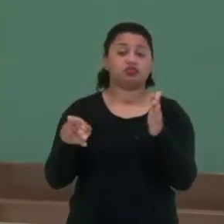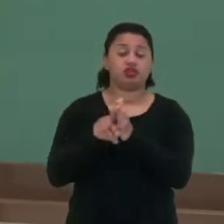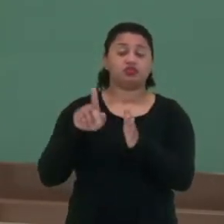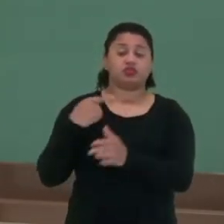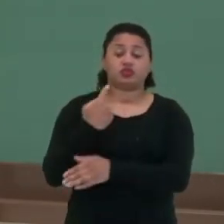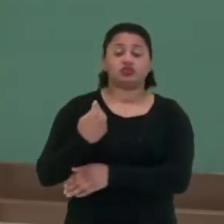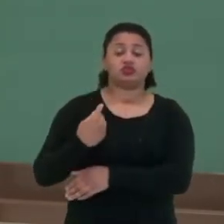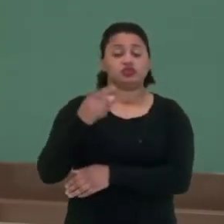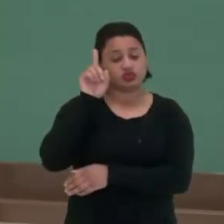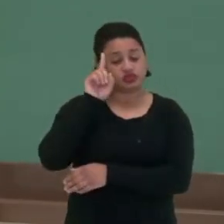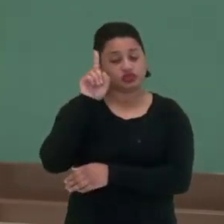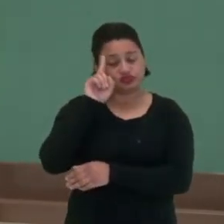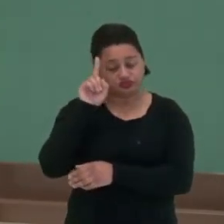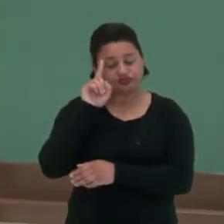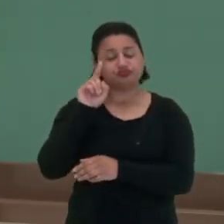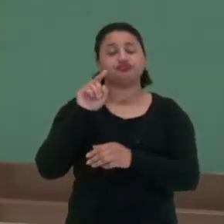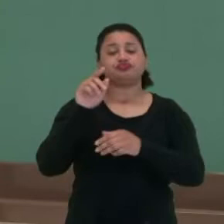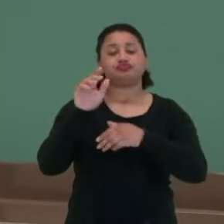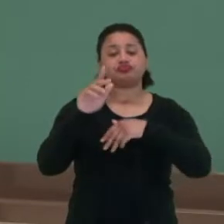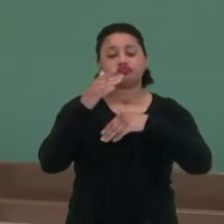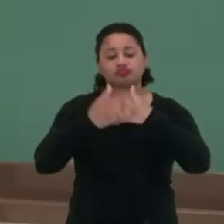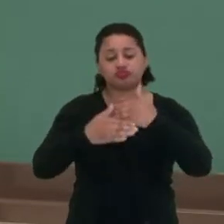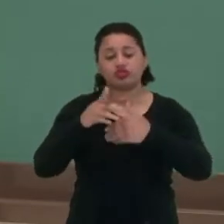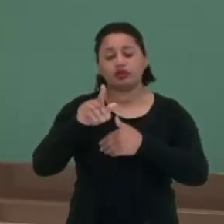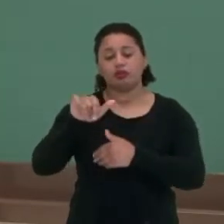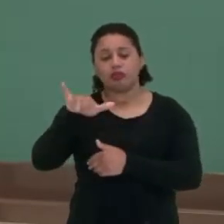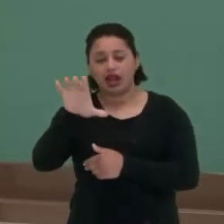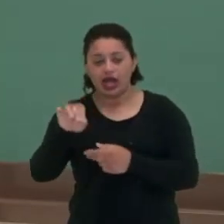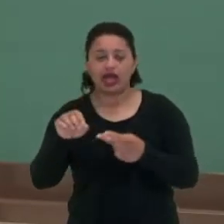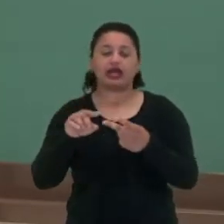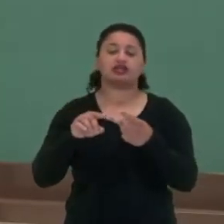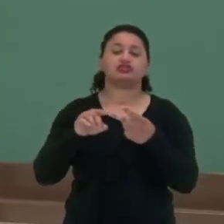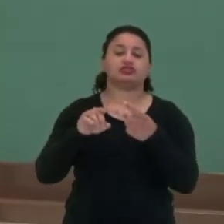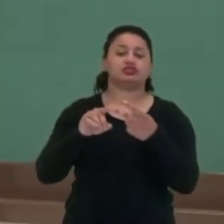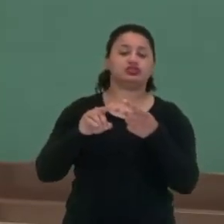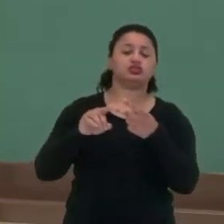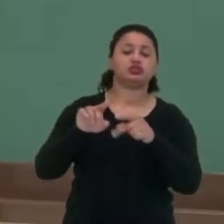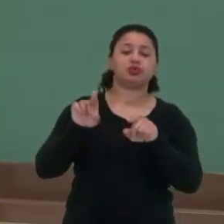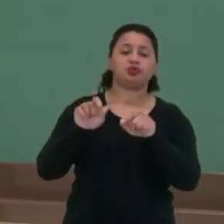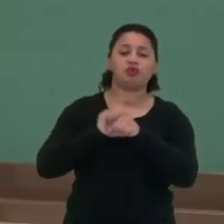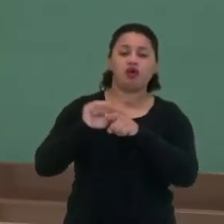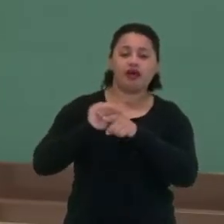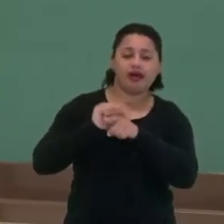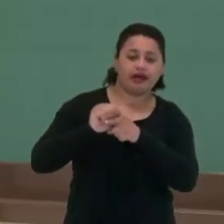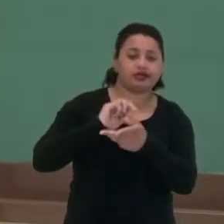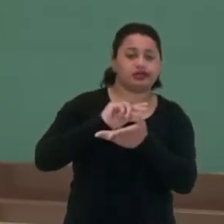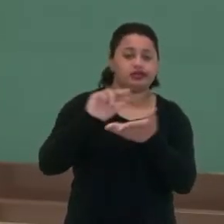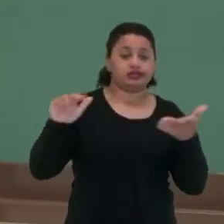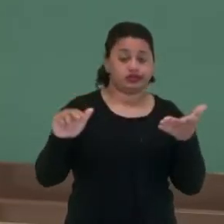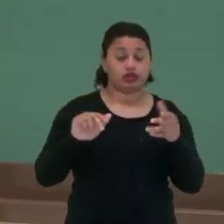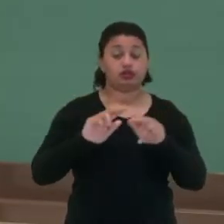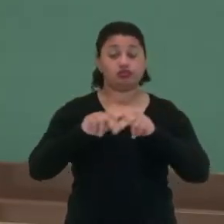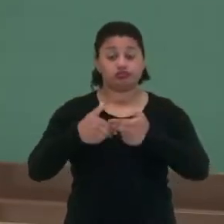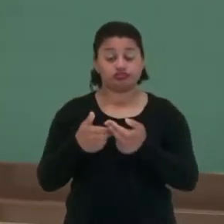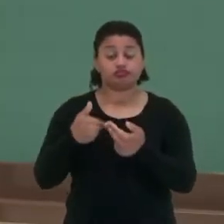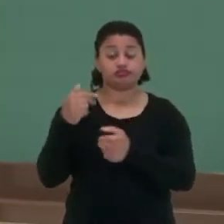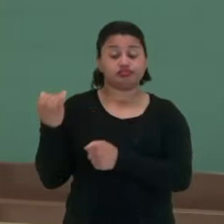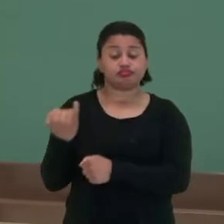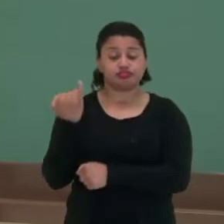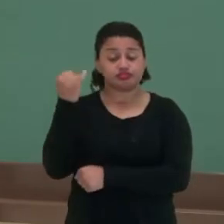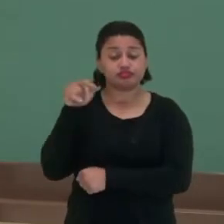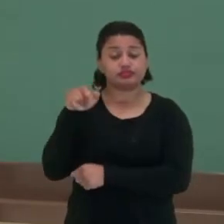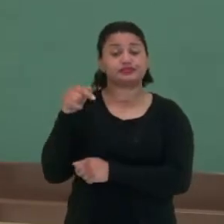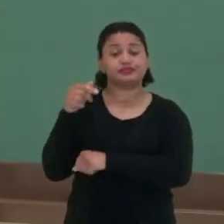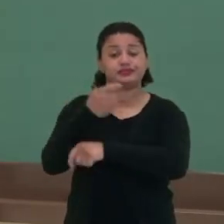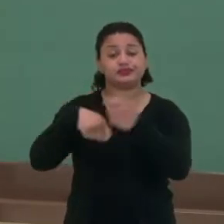o plástico, a parafina, entre outros tantos produtos que são provenientes do petróleo. Então, em função da sua importância